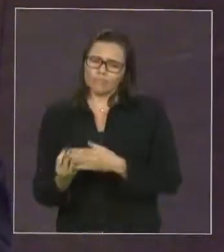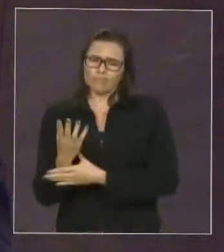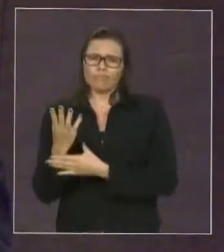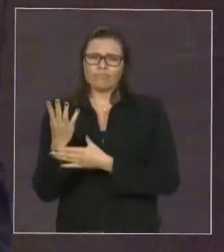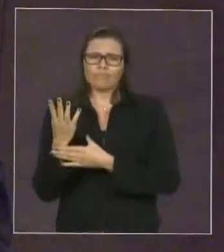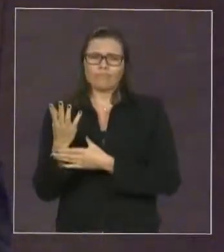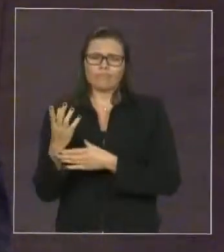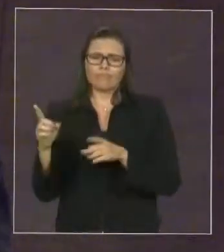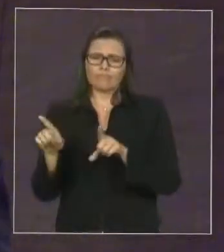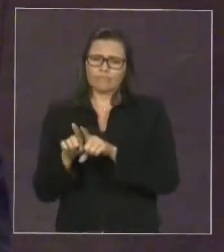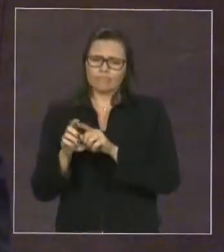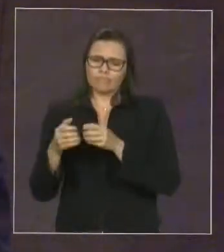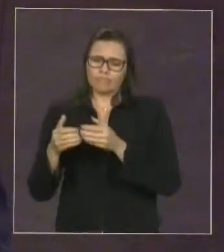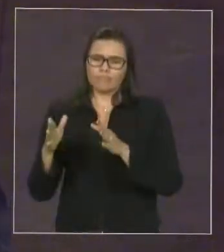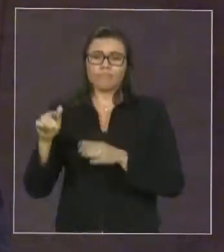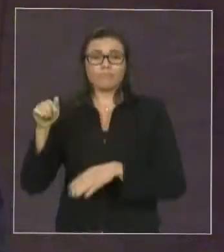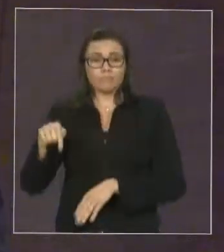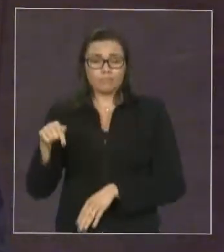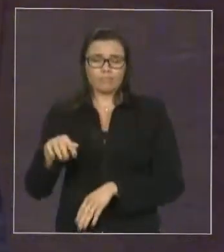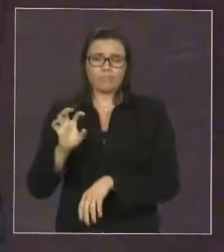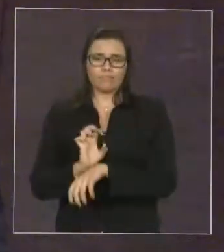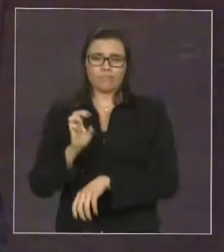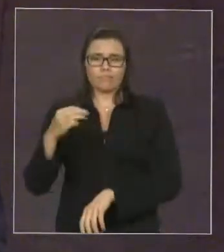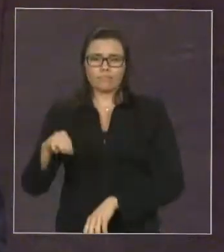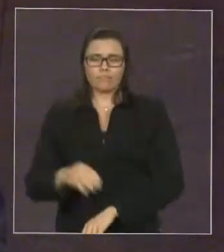que este governo, que